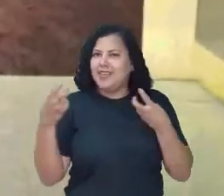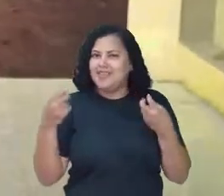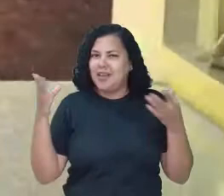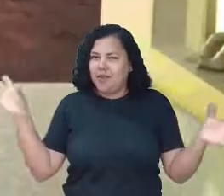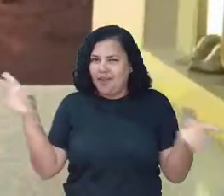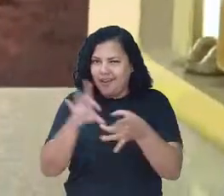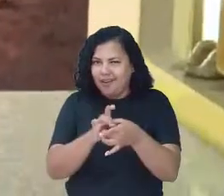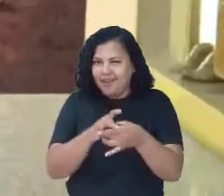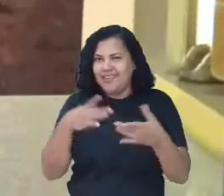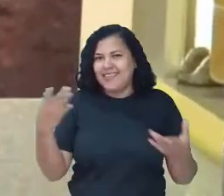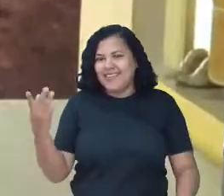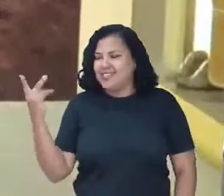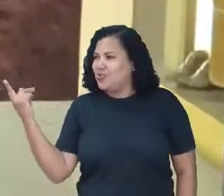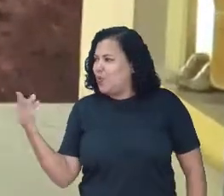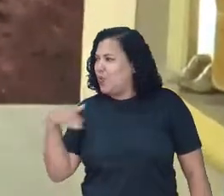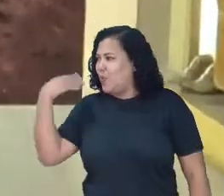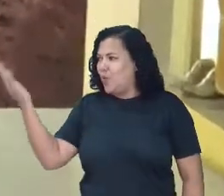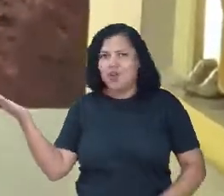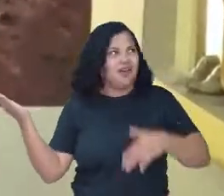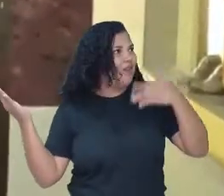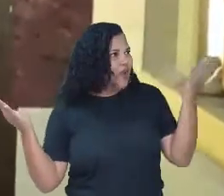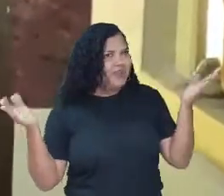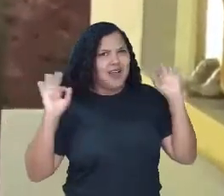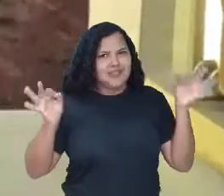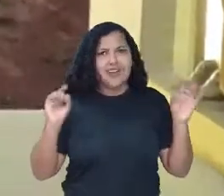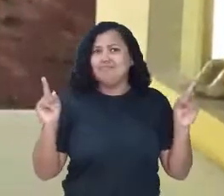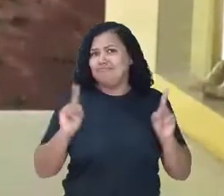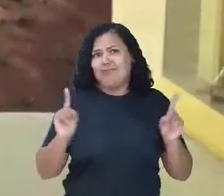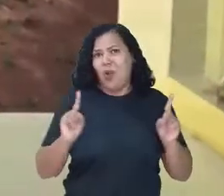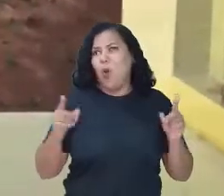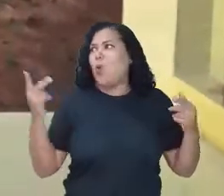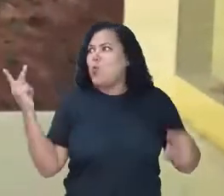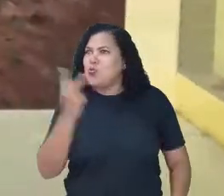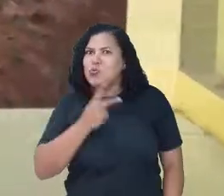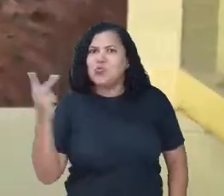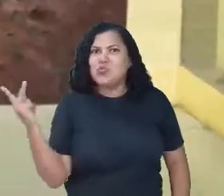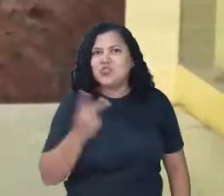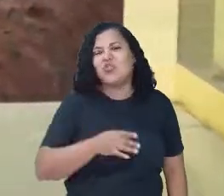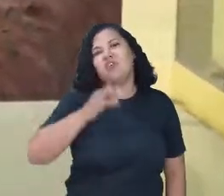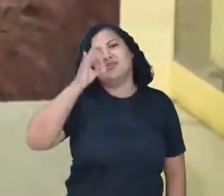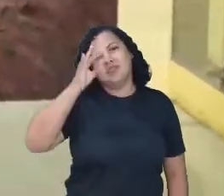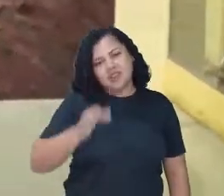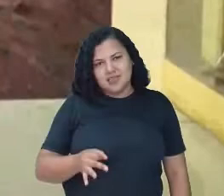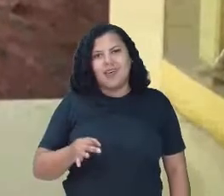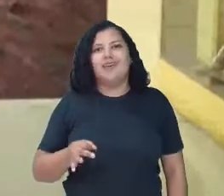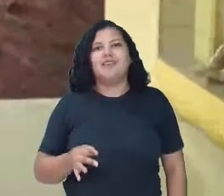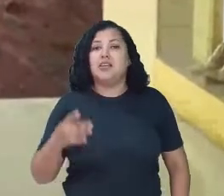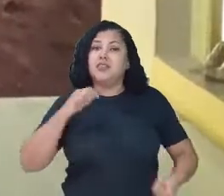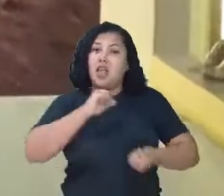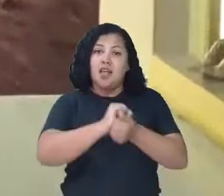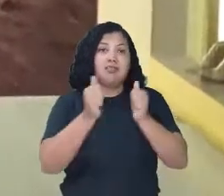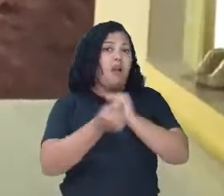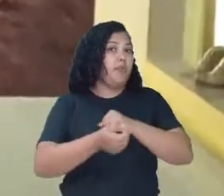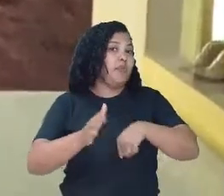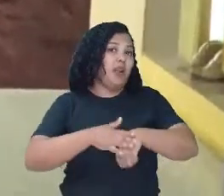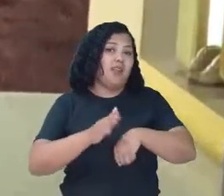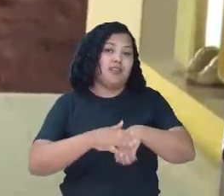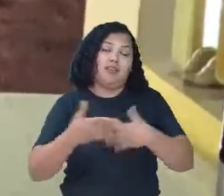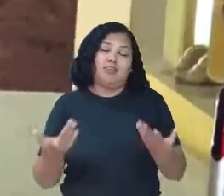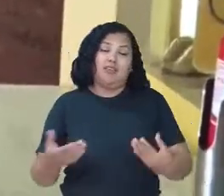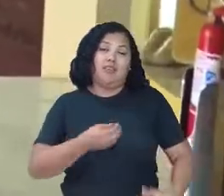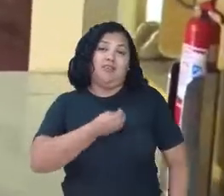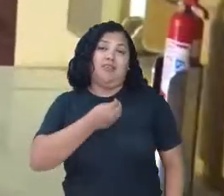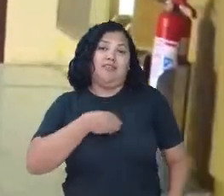equalizar que um ou outro está mais certo? Não, a gente mostra que essas pessoas elas se adequam às suas realidades, ao